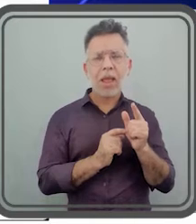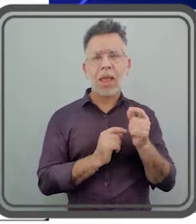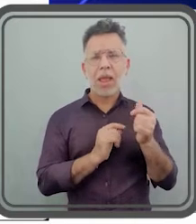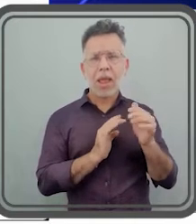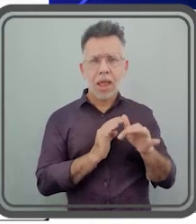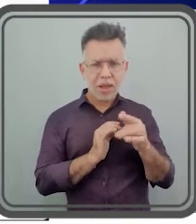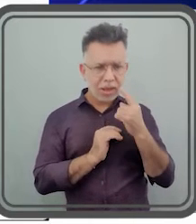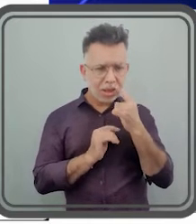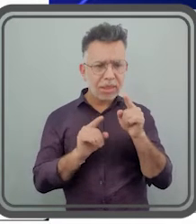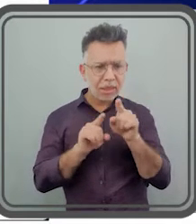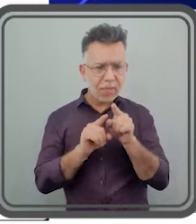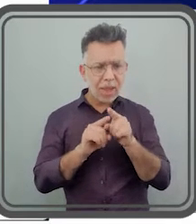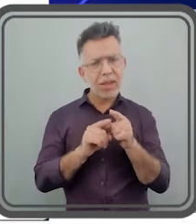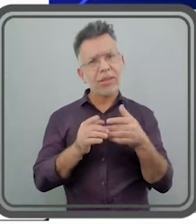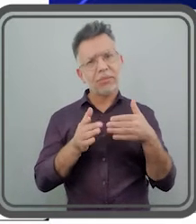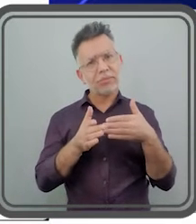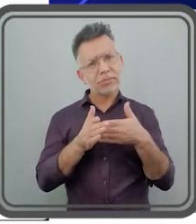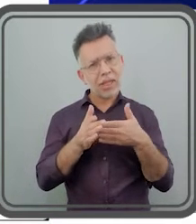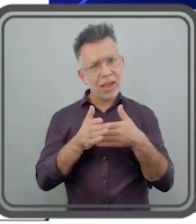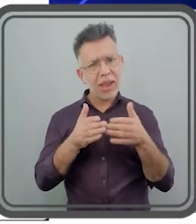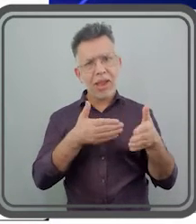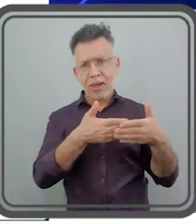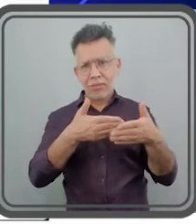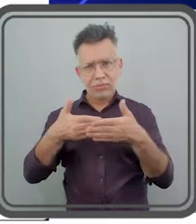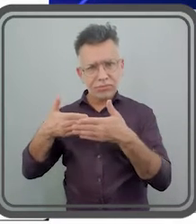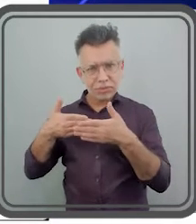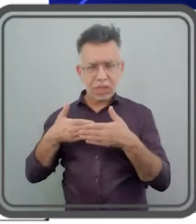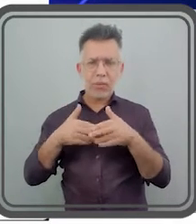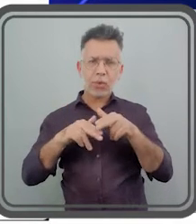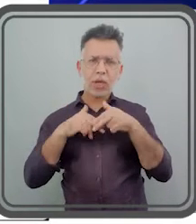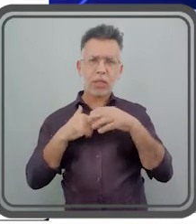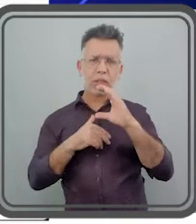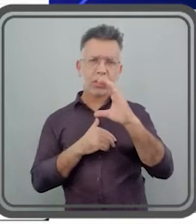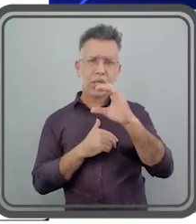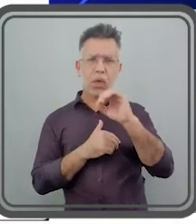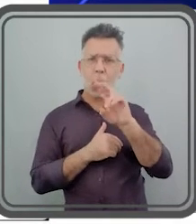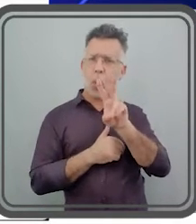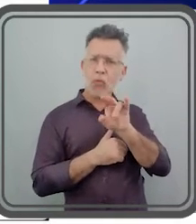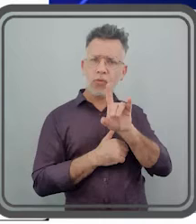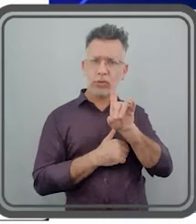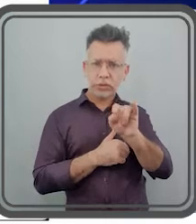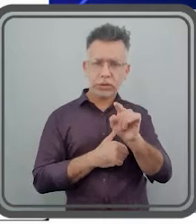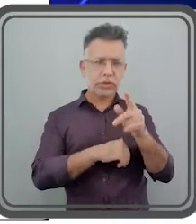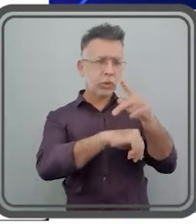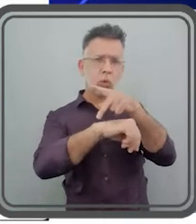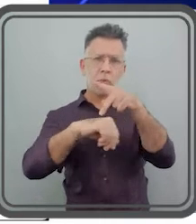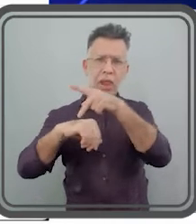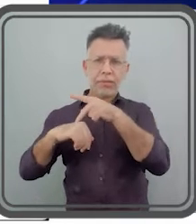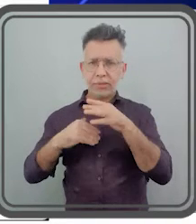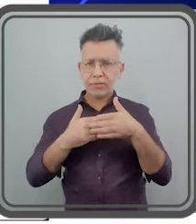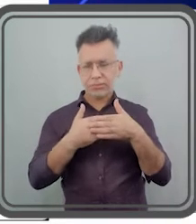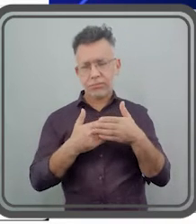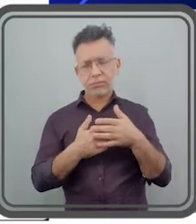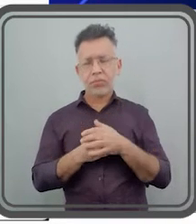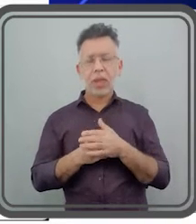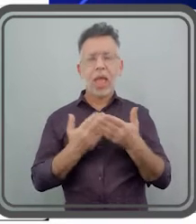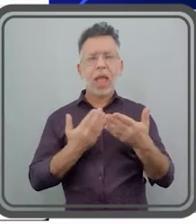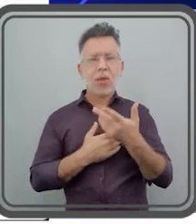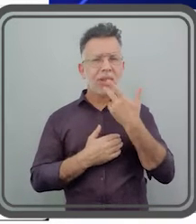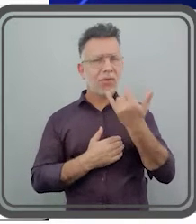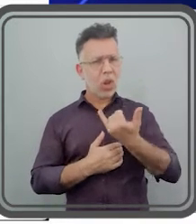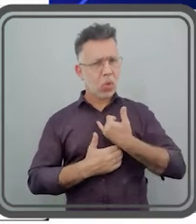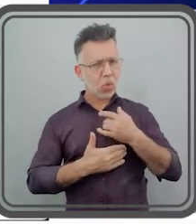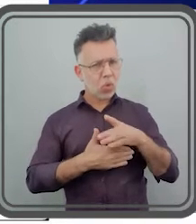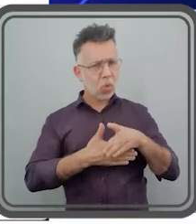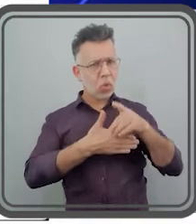que eu sou muito partes também tem a ver com as restrições como você disse dinheiro parada né ela corrige também dos países e tudo mais agora a alta